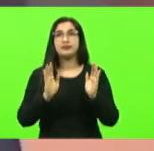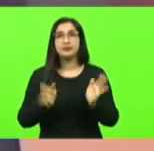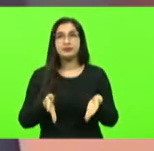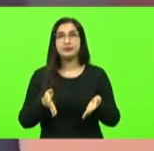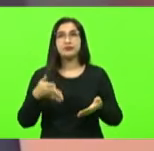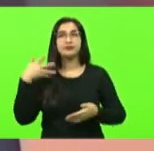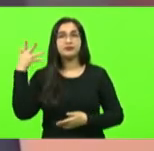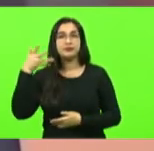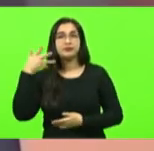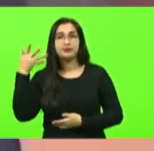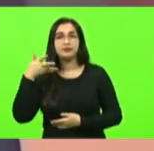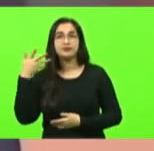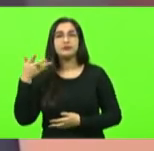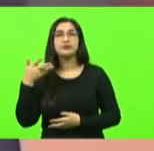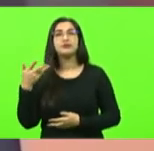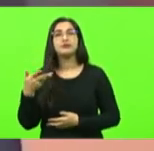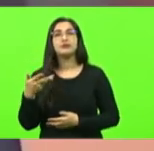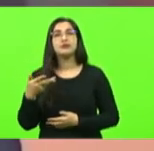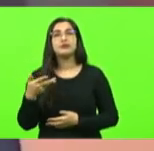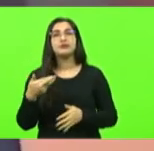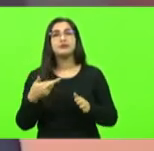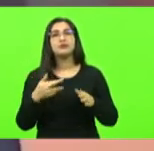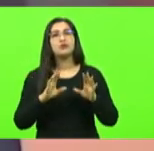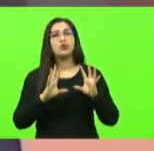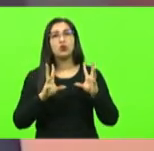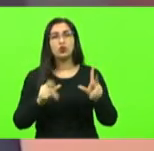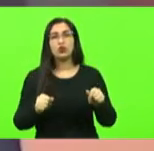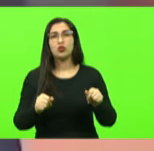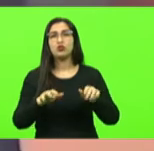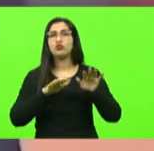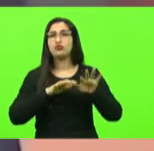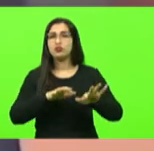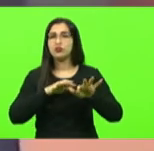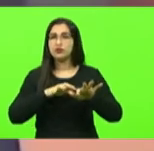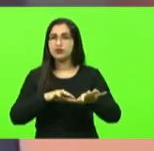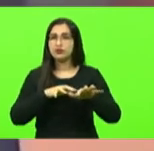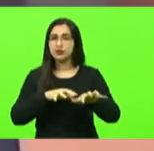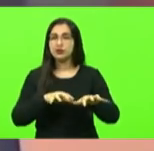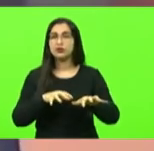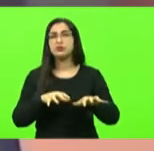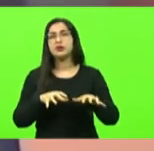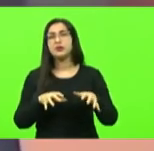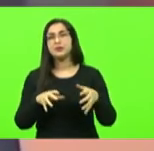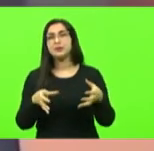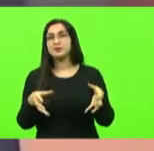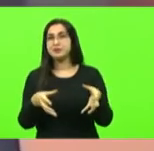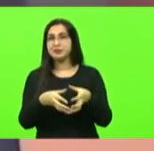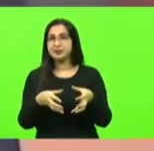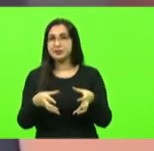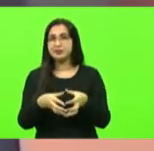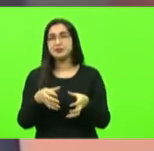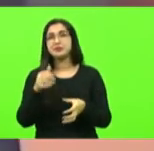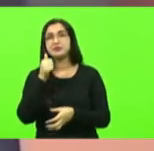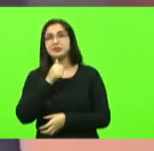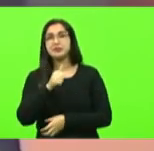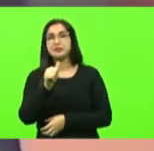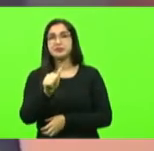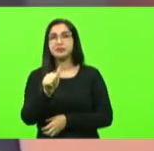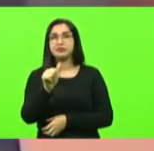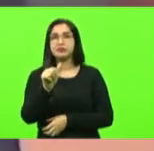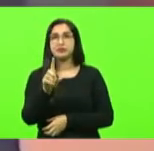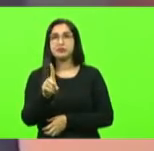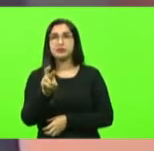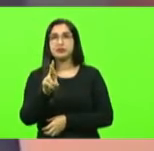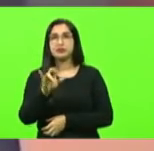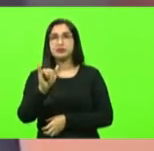em nome de todos os movimentos e lutadores co-irmãos. A Adriana, bom vê-la,